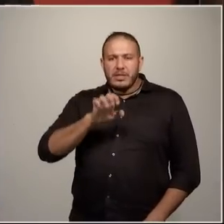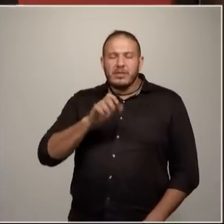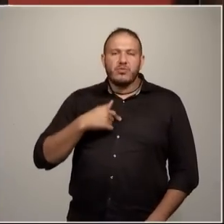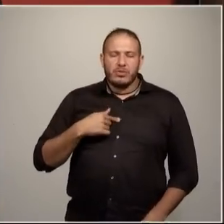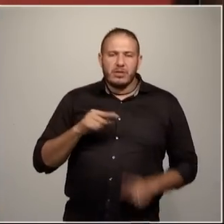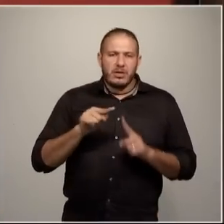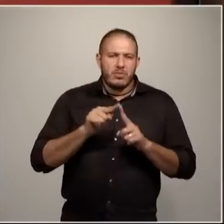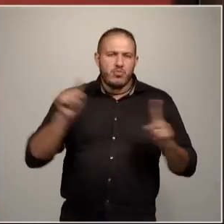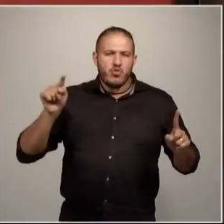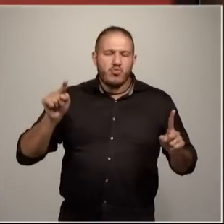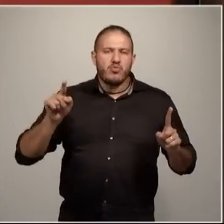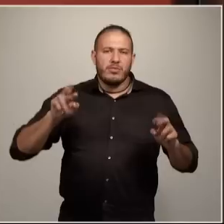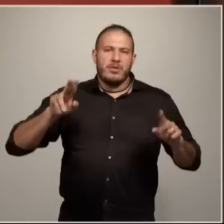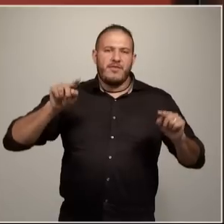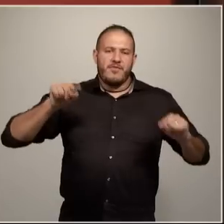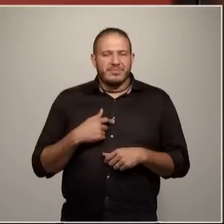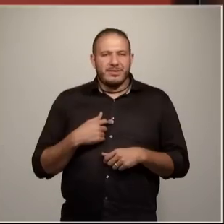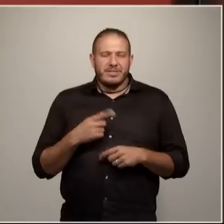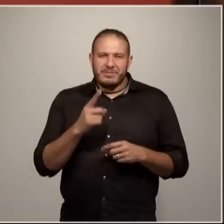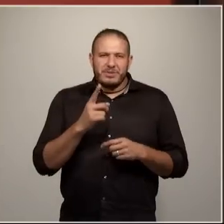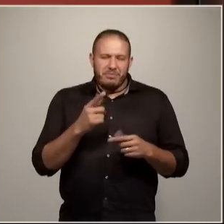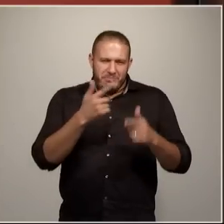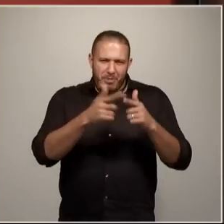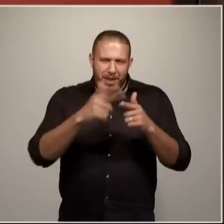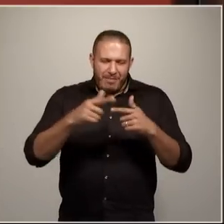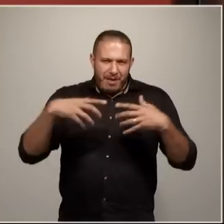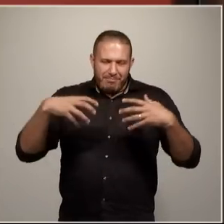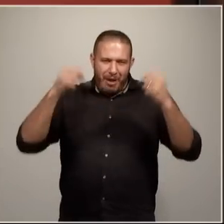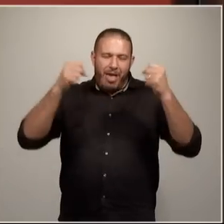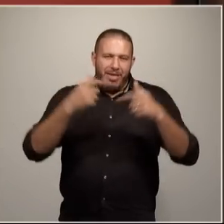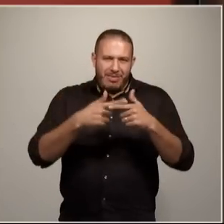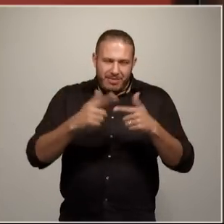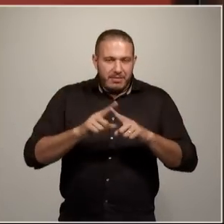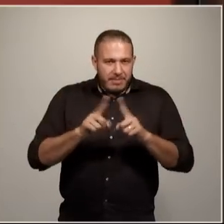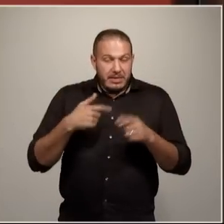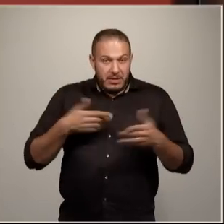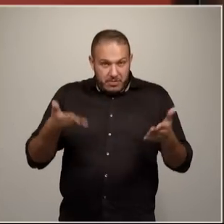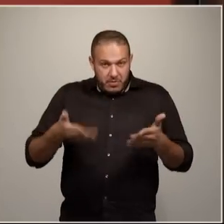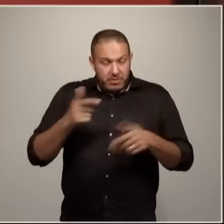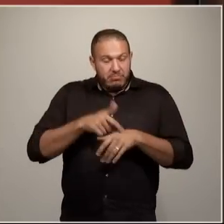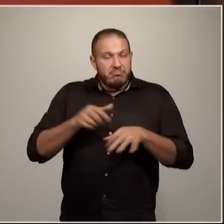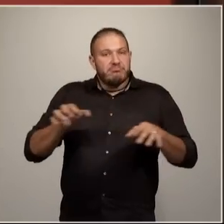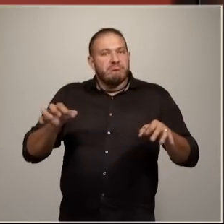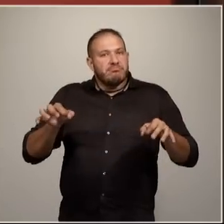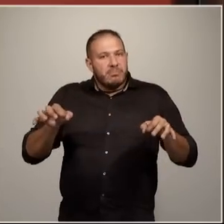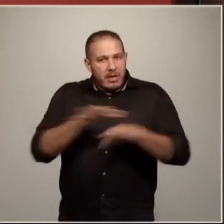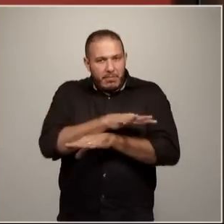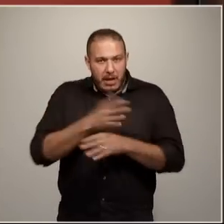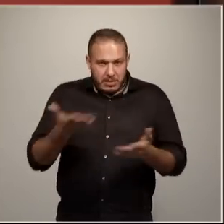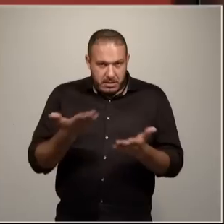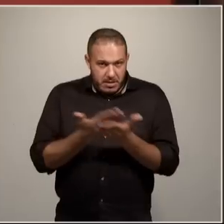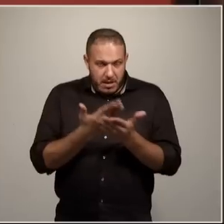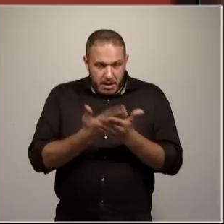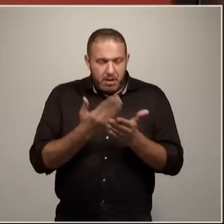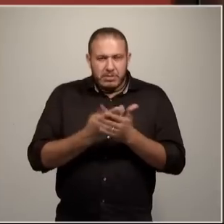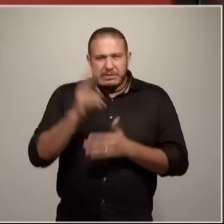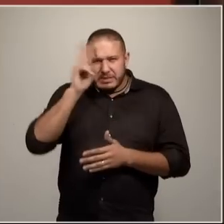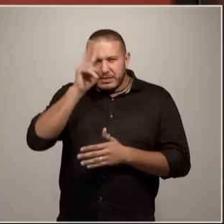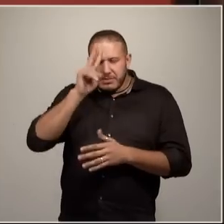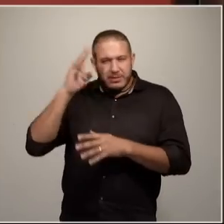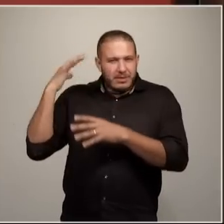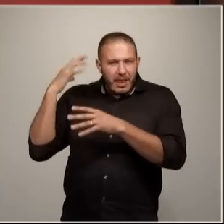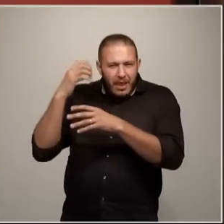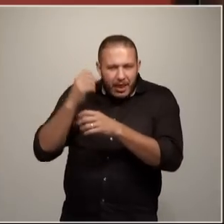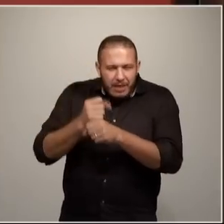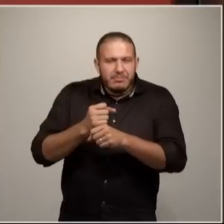extremos variáveis. Nós vamos encerrar essa aula de revisão. Existem